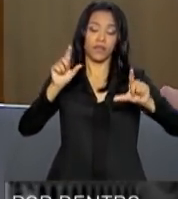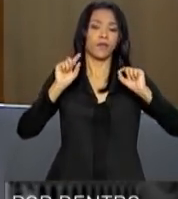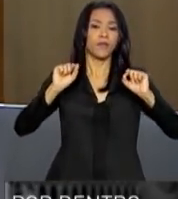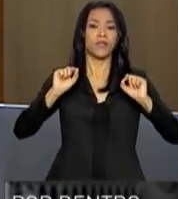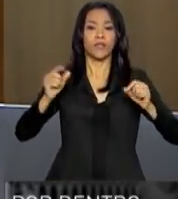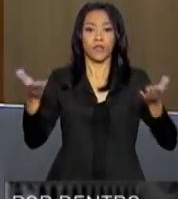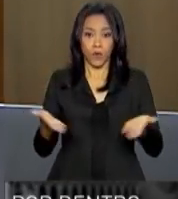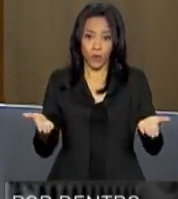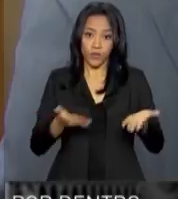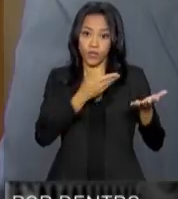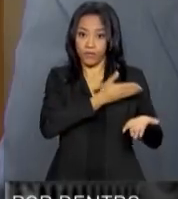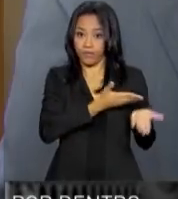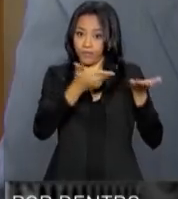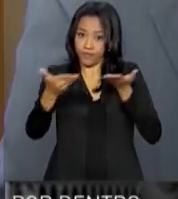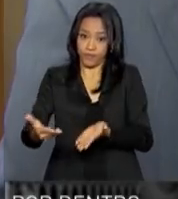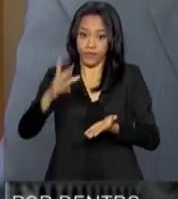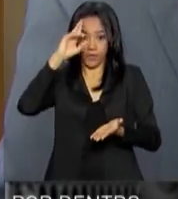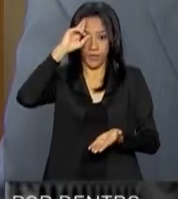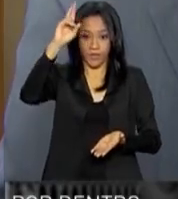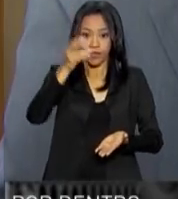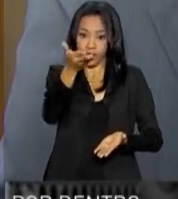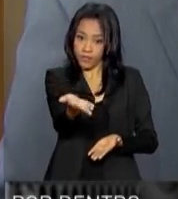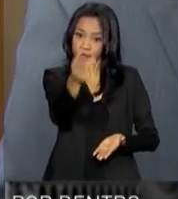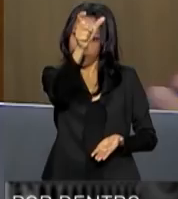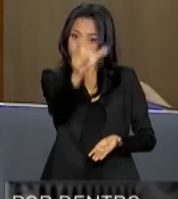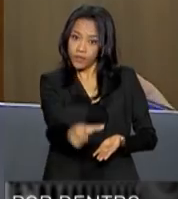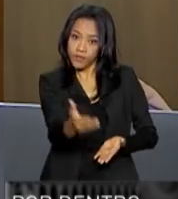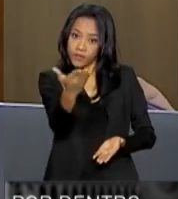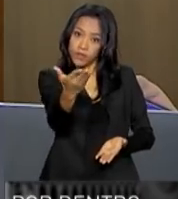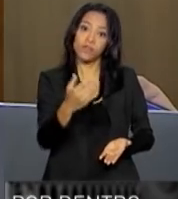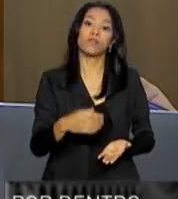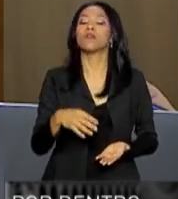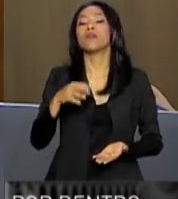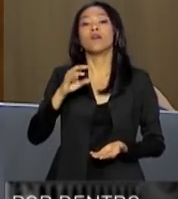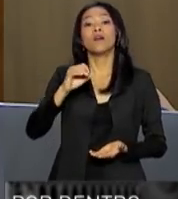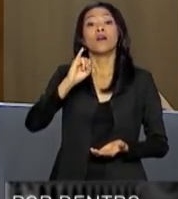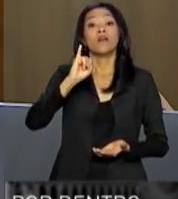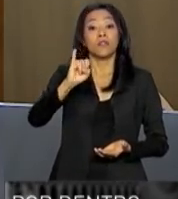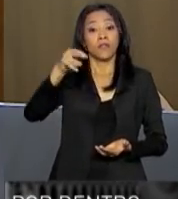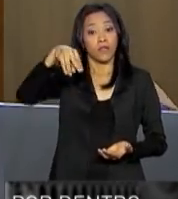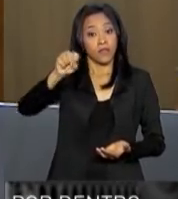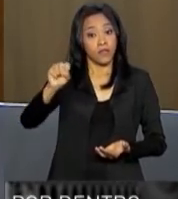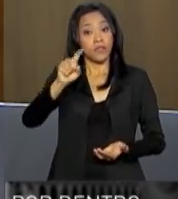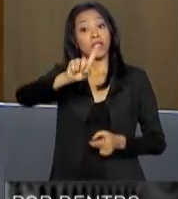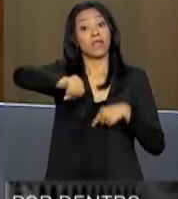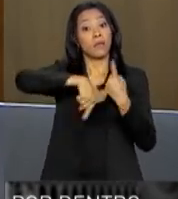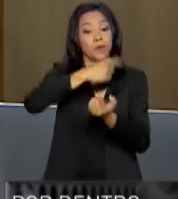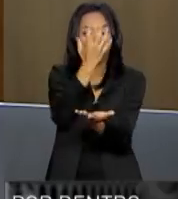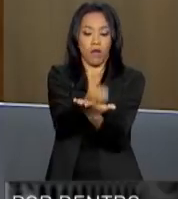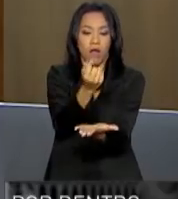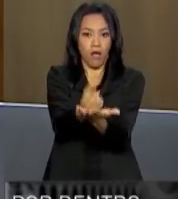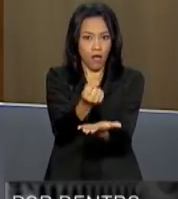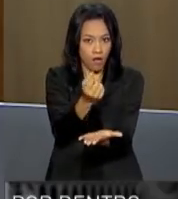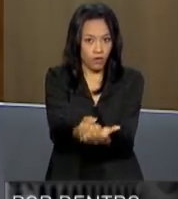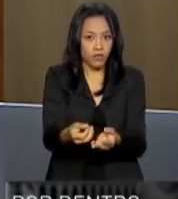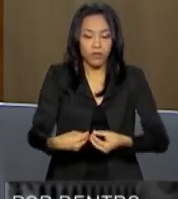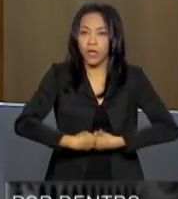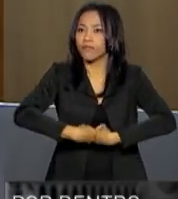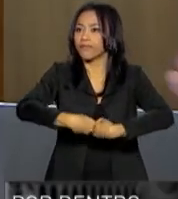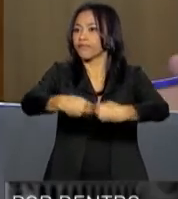recebe o diretor de benefícios do inss alessandro ribeiro lembrando que ao final o áudio vai estar disponível no site da rede nacional